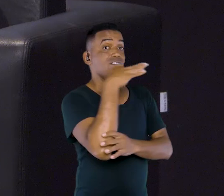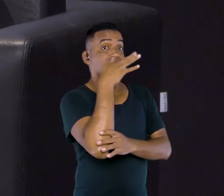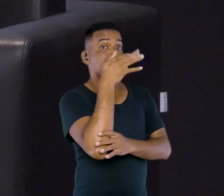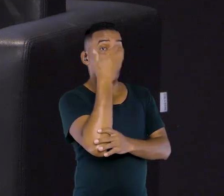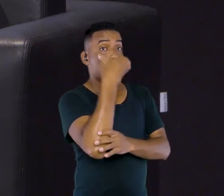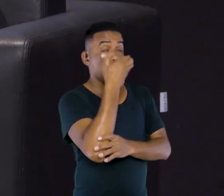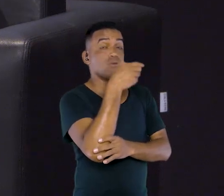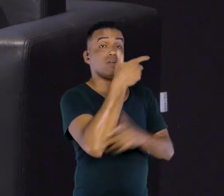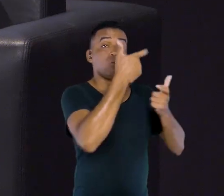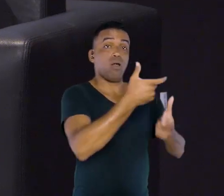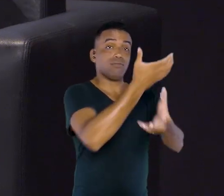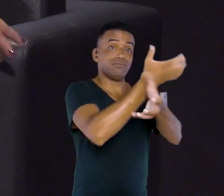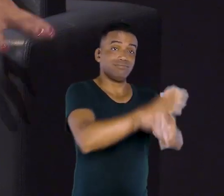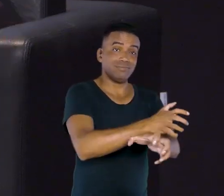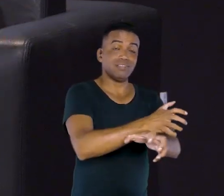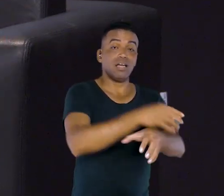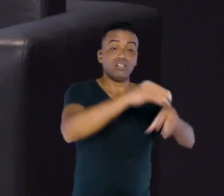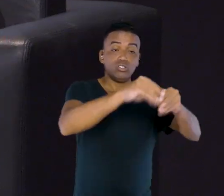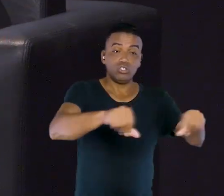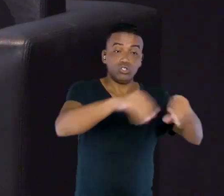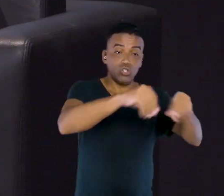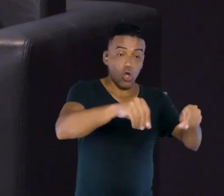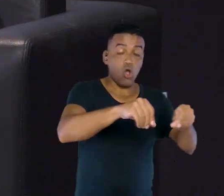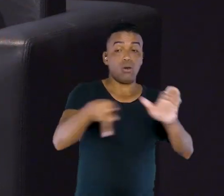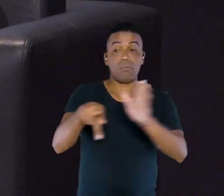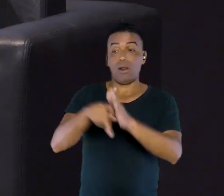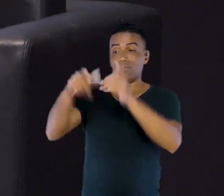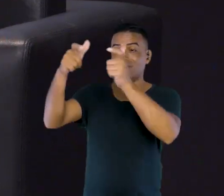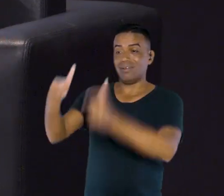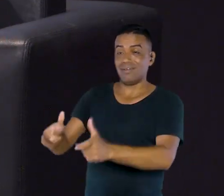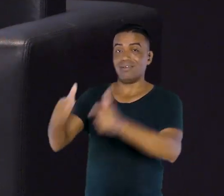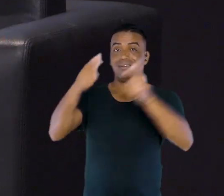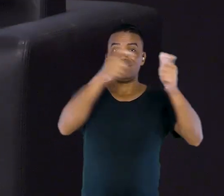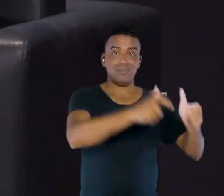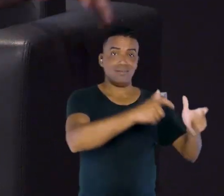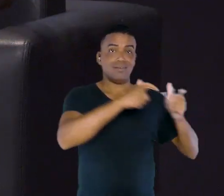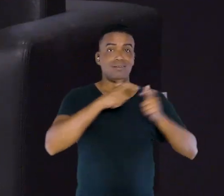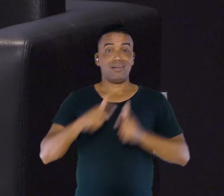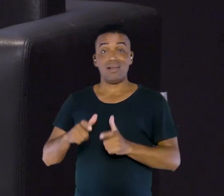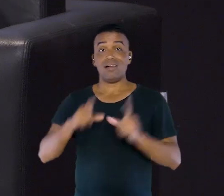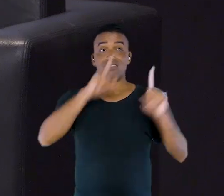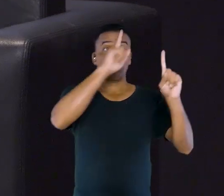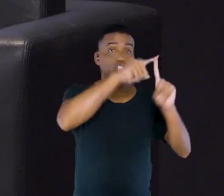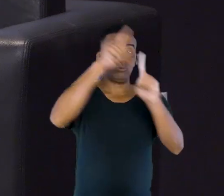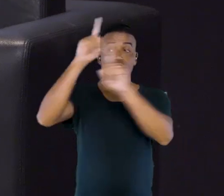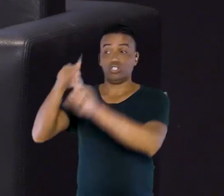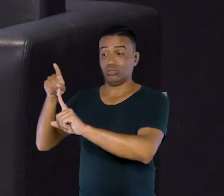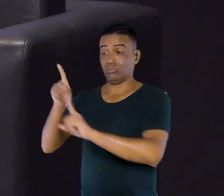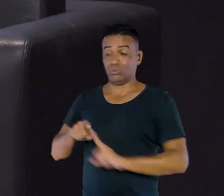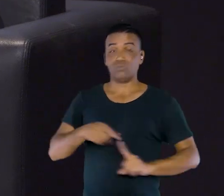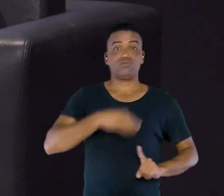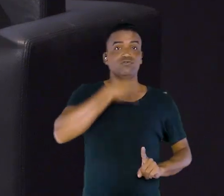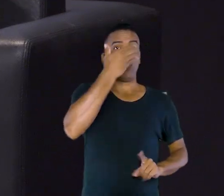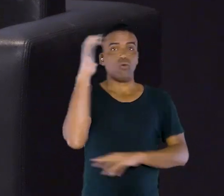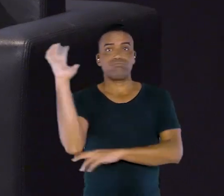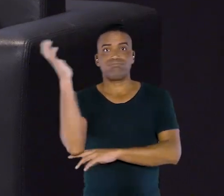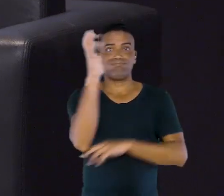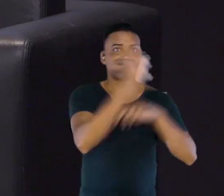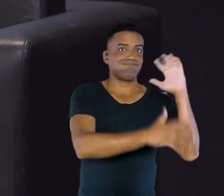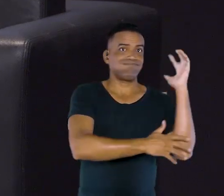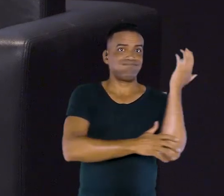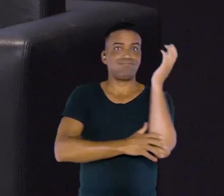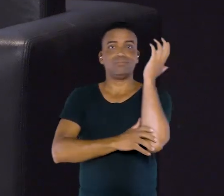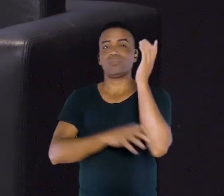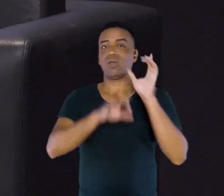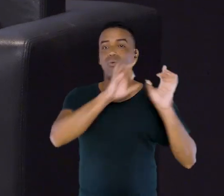uma discussão do solo e do território de certas frutas e palmeiras, né? Cada